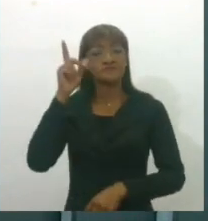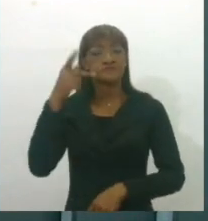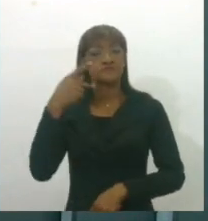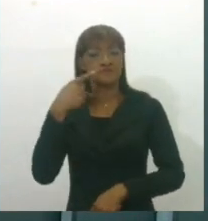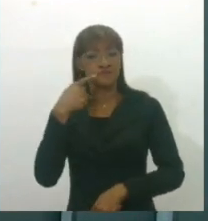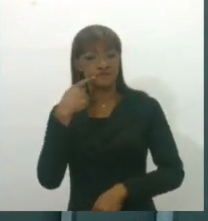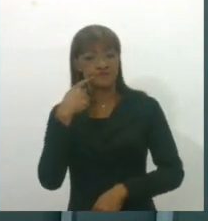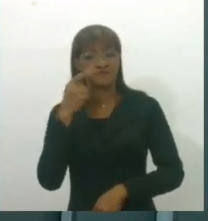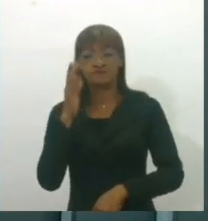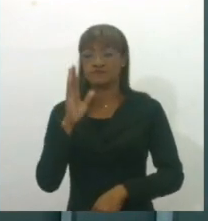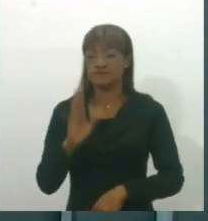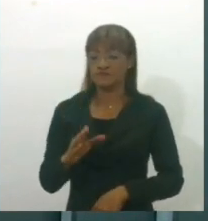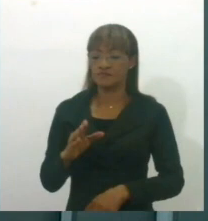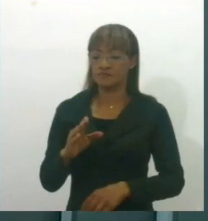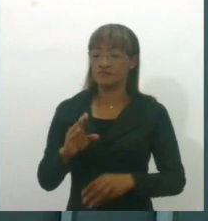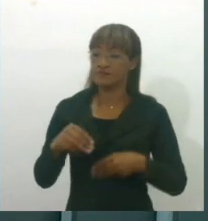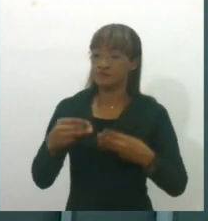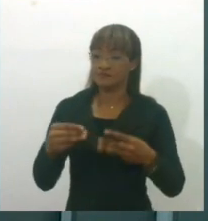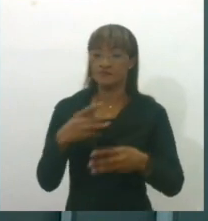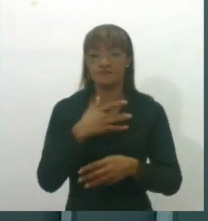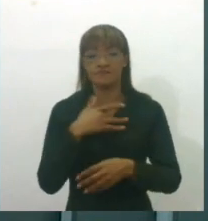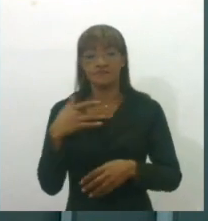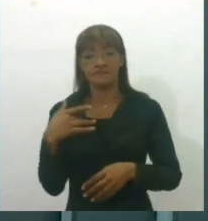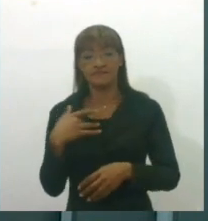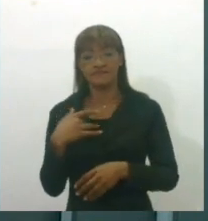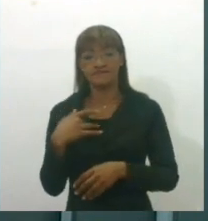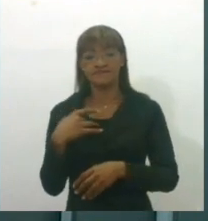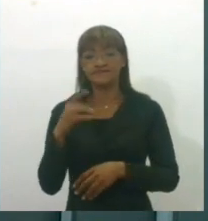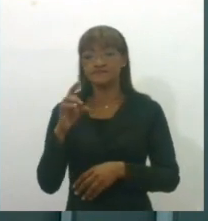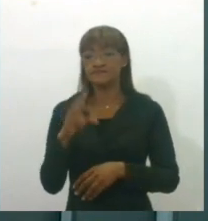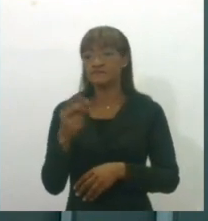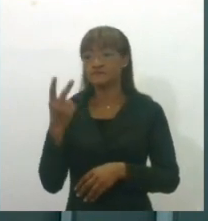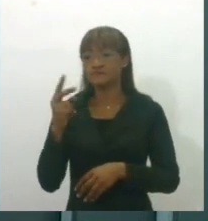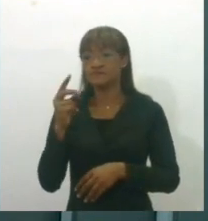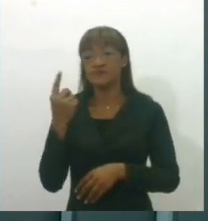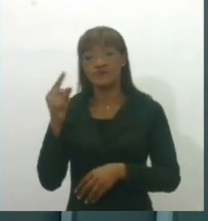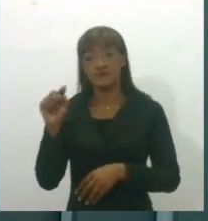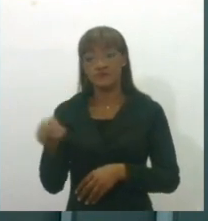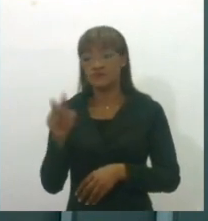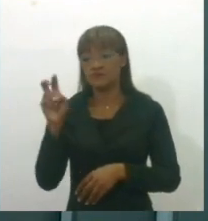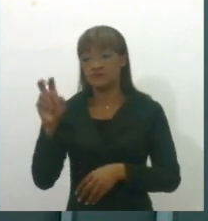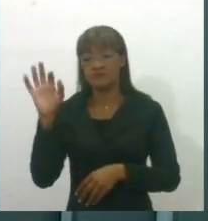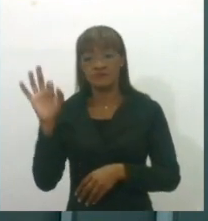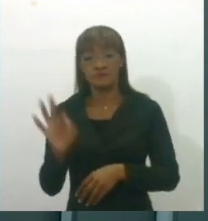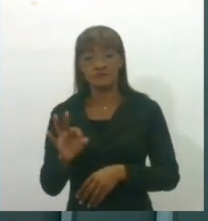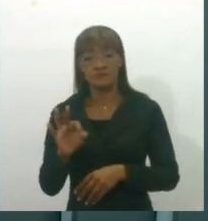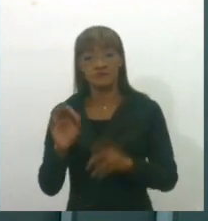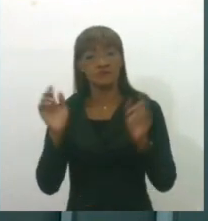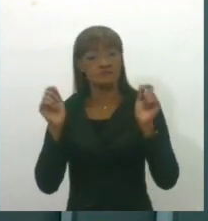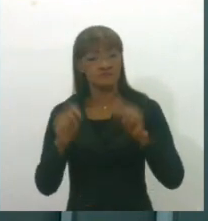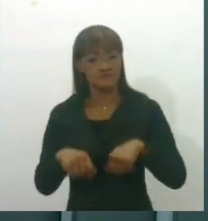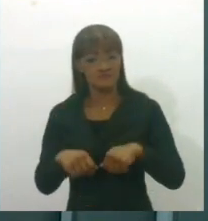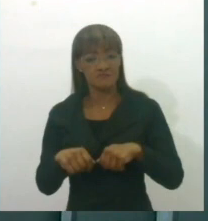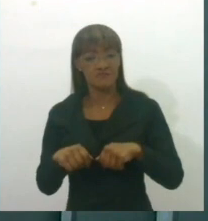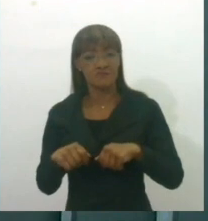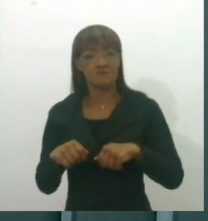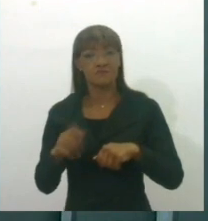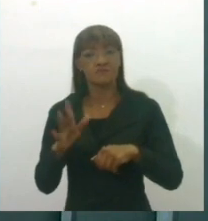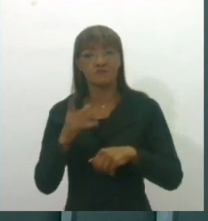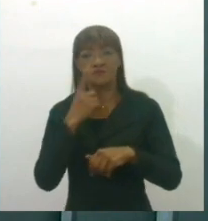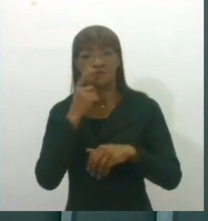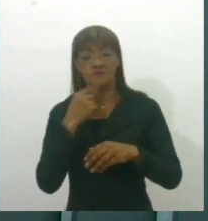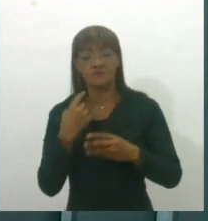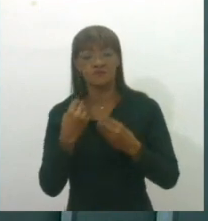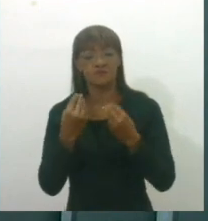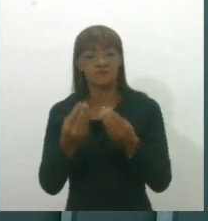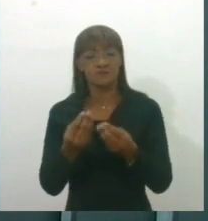Saúde, menos de 2% da população brasileira é doadora de sangue, um percentual considerado baixo. A OMS orienta